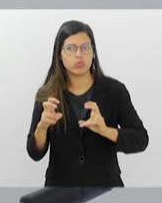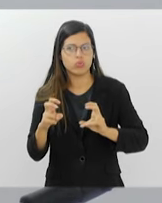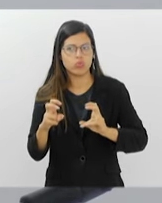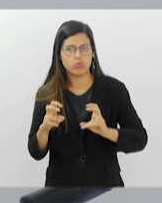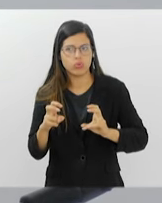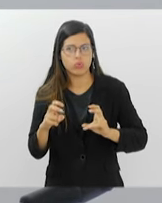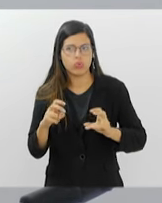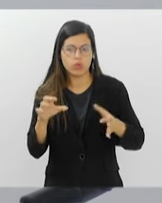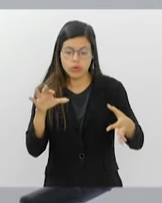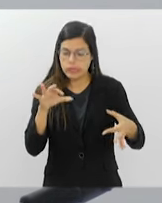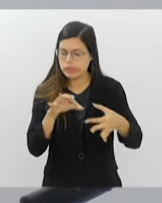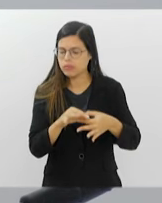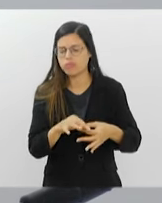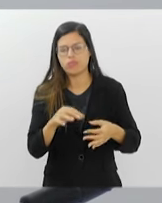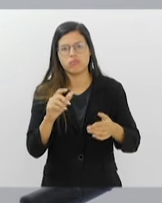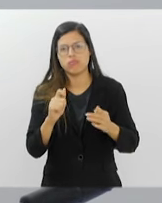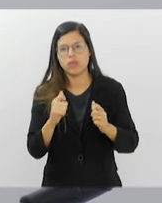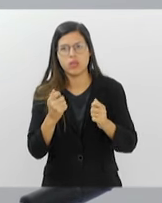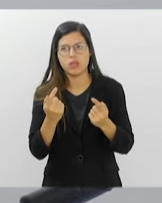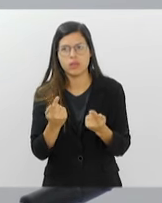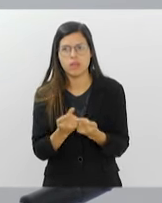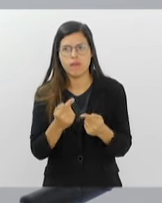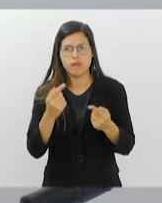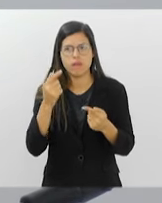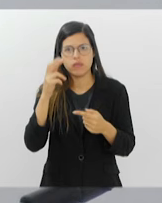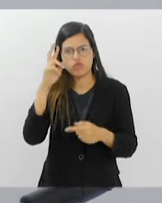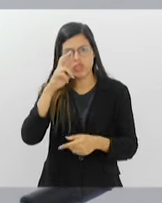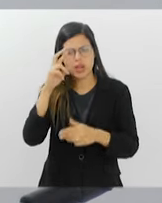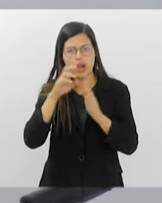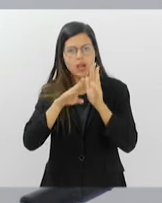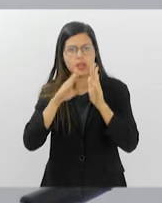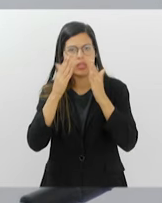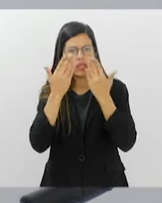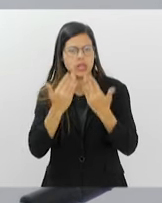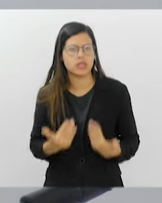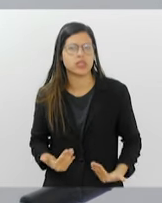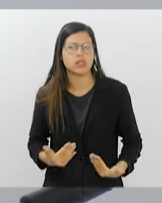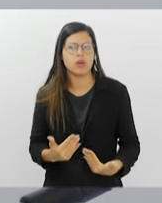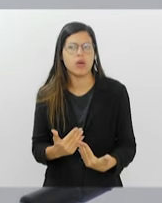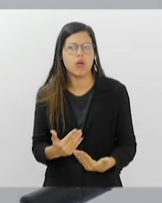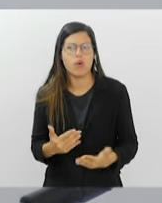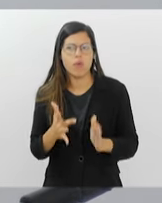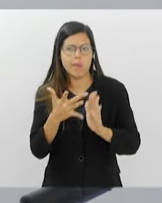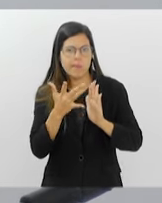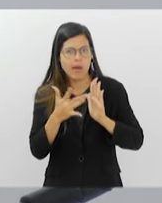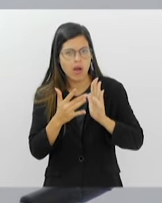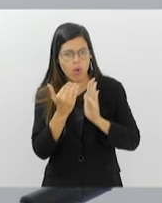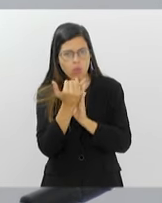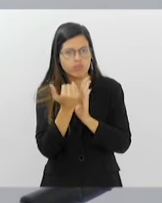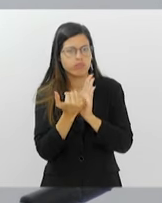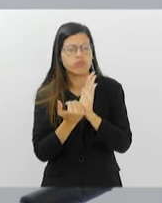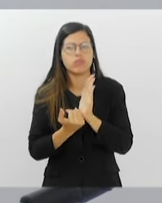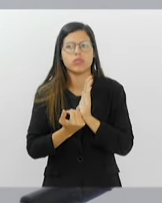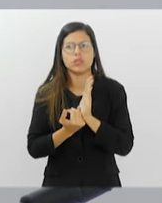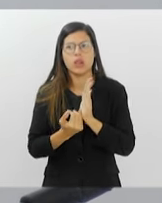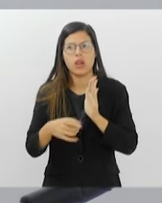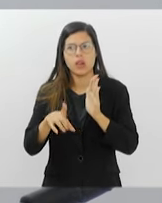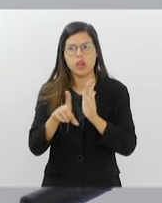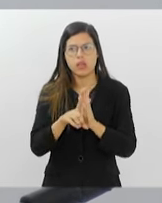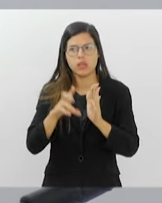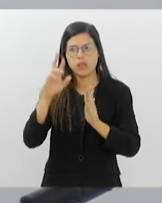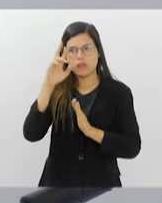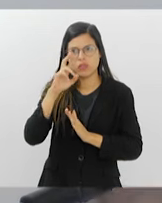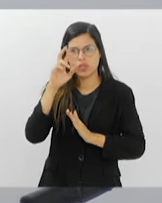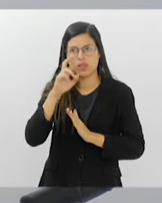essa casa fiscalizações que costumam acontecer pautas que que acontecem no meu caso específico além das fiscalizações a pauta do